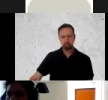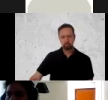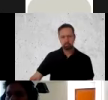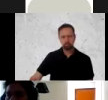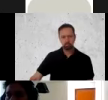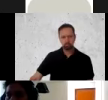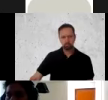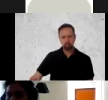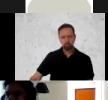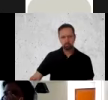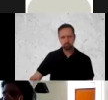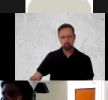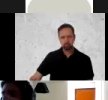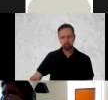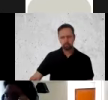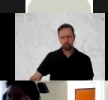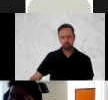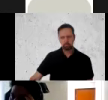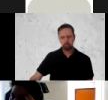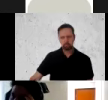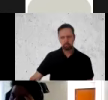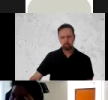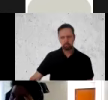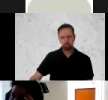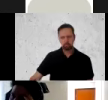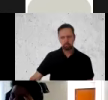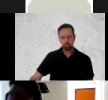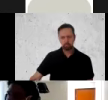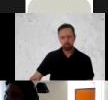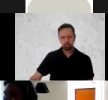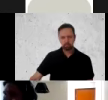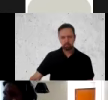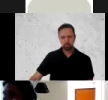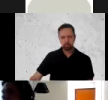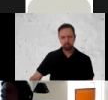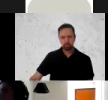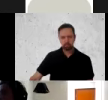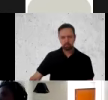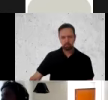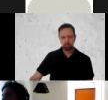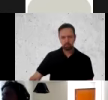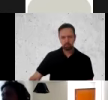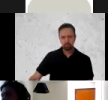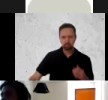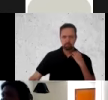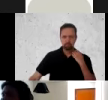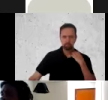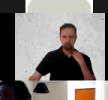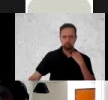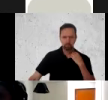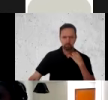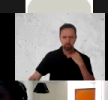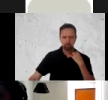Ele também, assim, dá para interpretar também, ele foi verificar o que aconteceu com os empréstimos